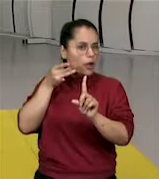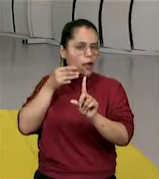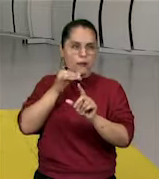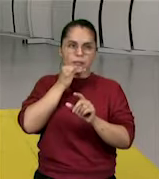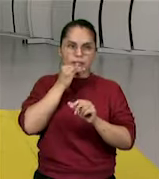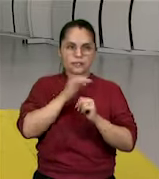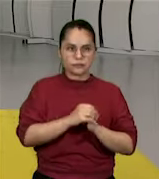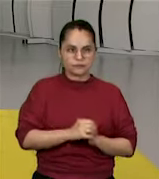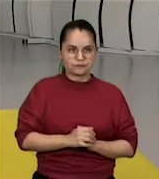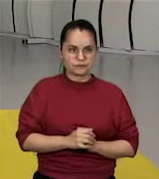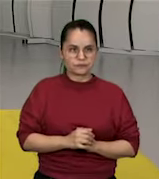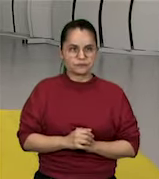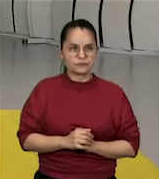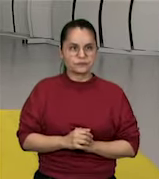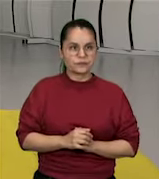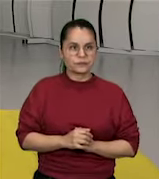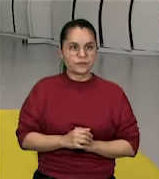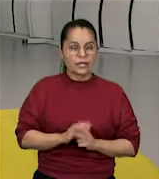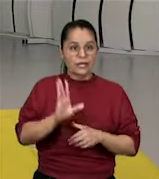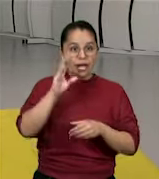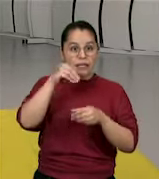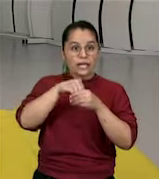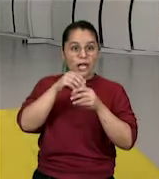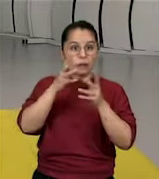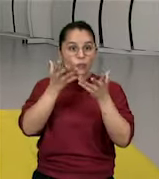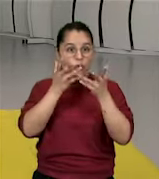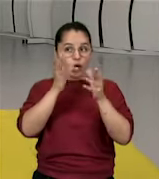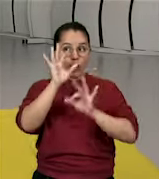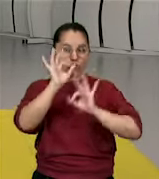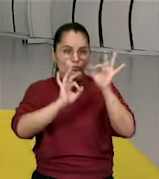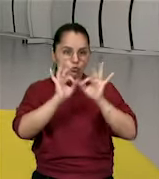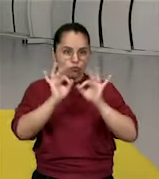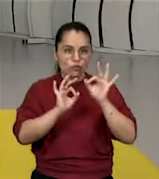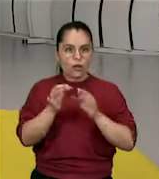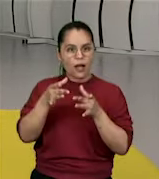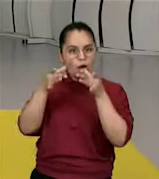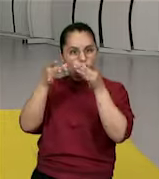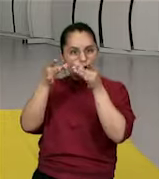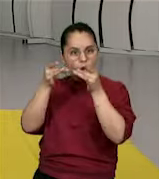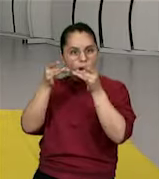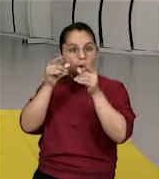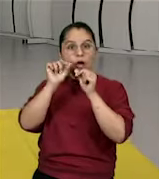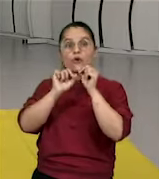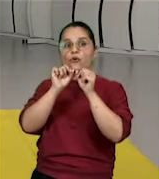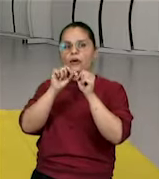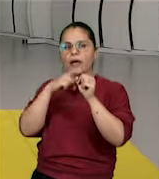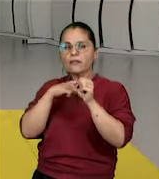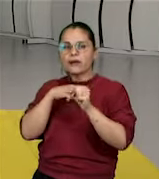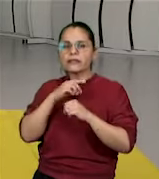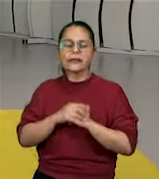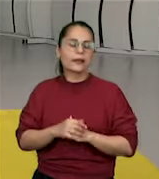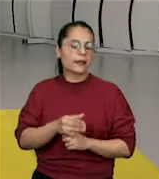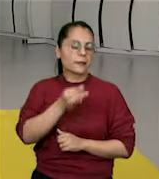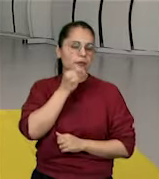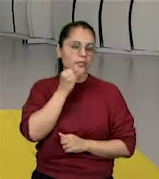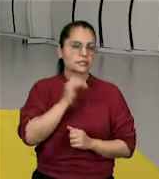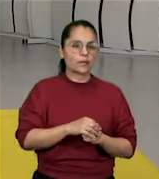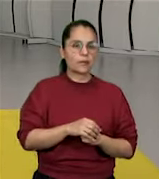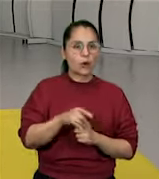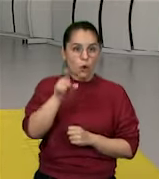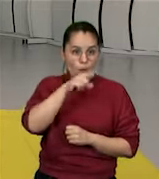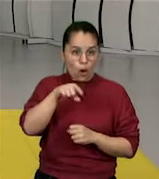quadro. Vou fazer aqui um pequeno quadro. E dentro desse quadro eu quero montar uma colagem. E nessa minha colagem ela vai ter uma bola